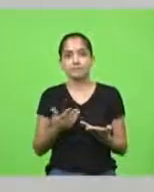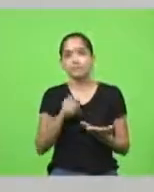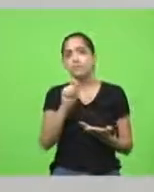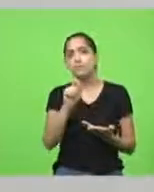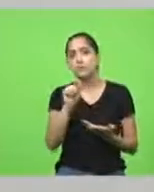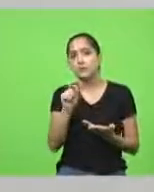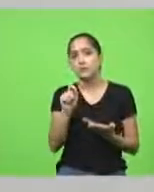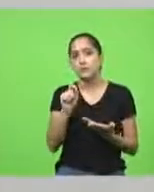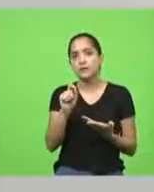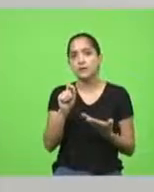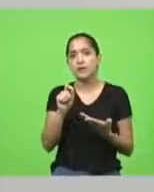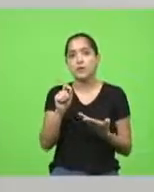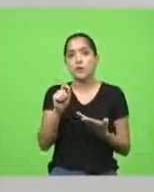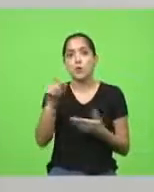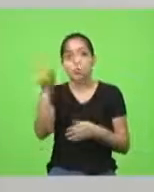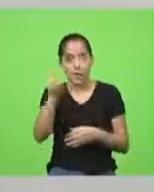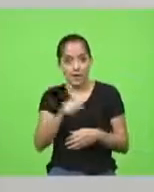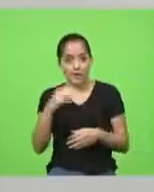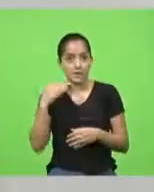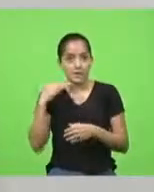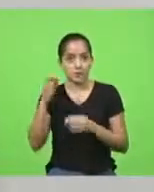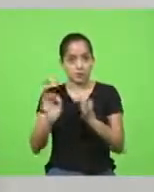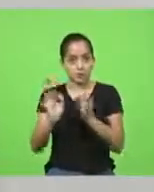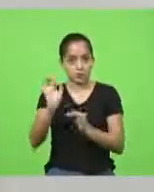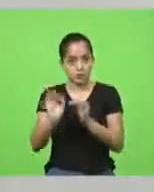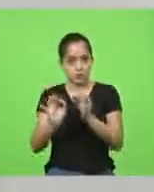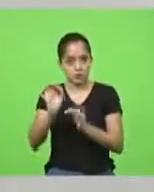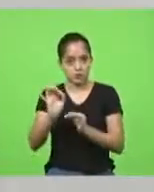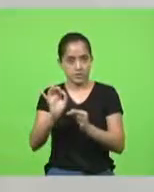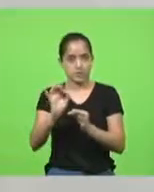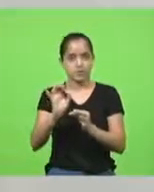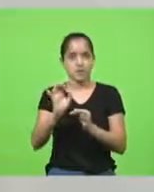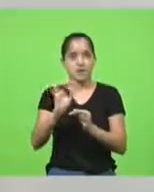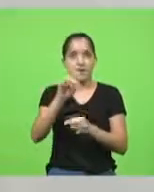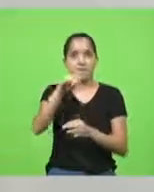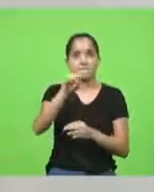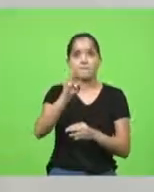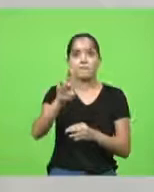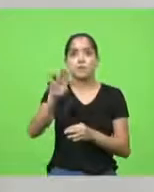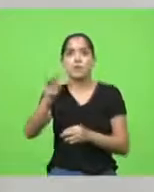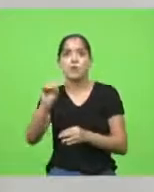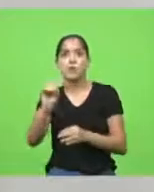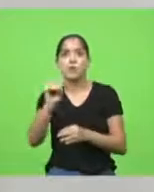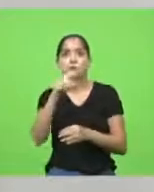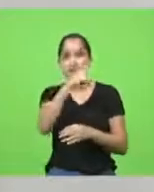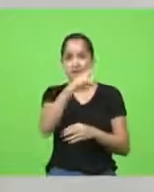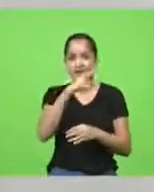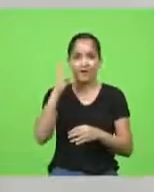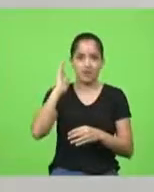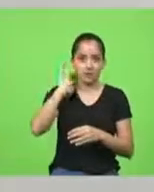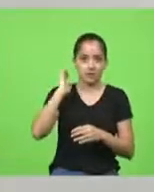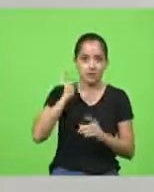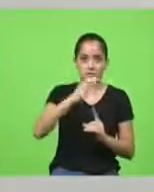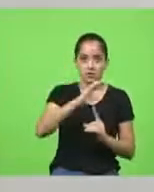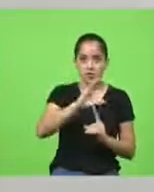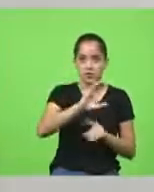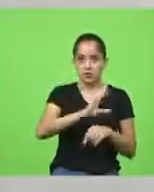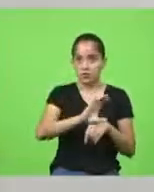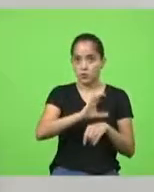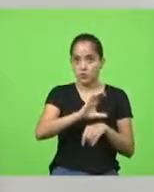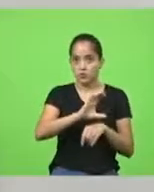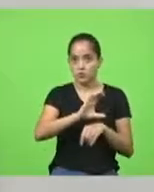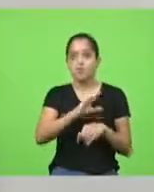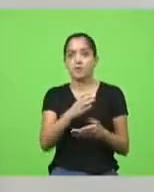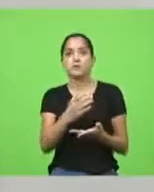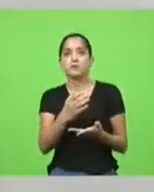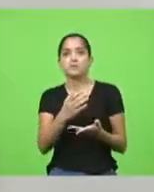que o ex-juiz Sérgio Moro, que o foro de Curitiba, era incompetente para julgar o